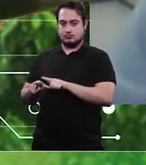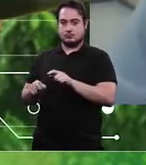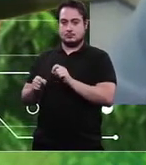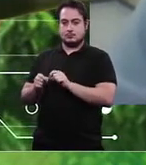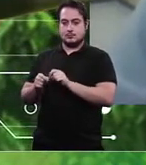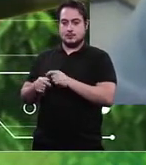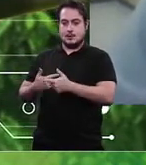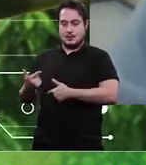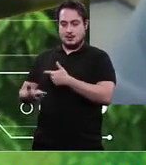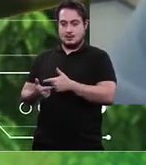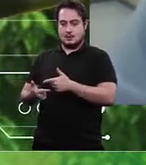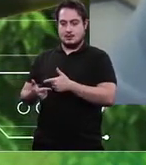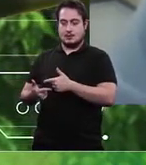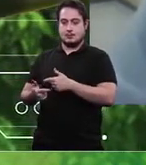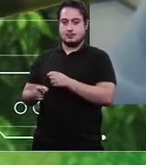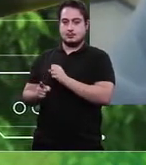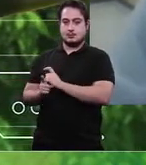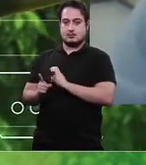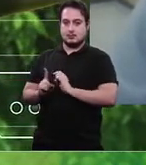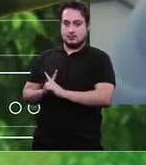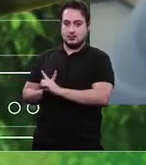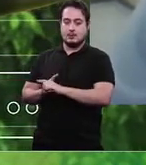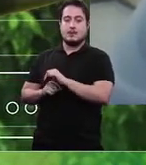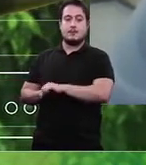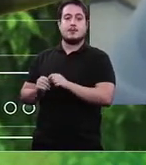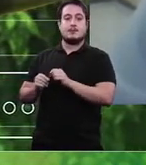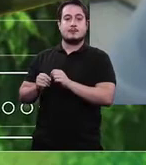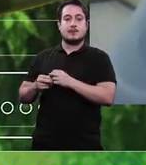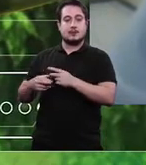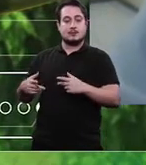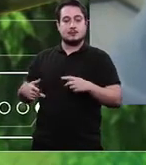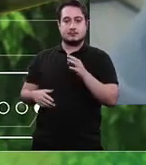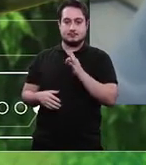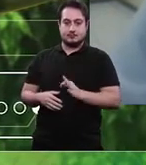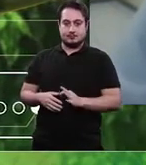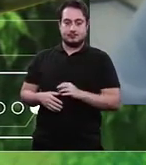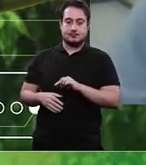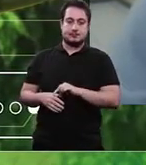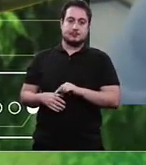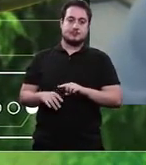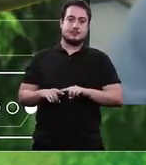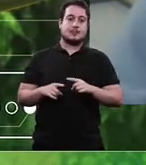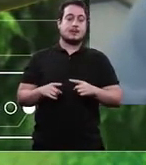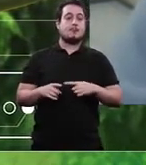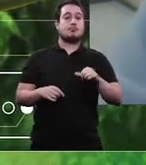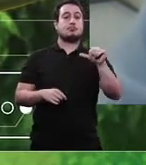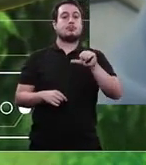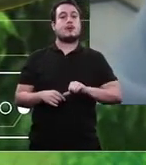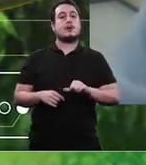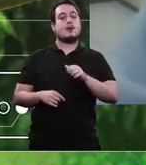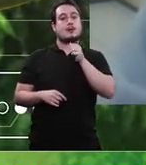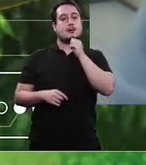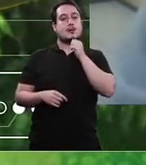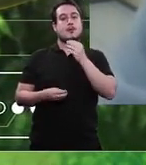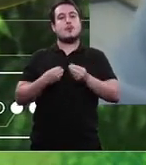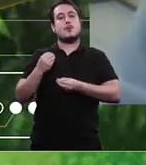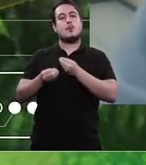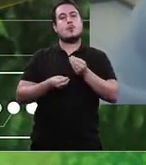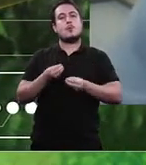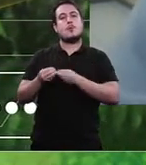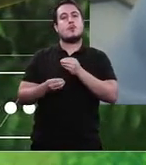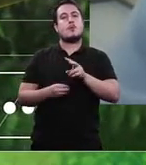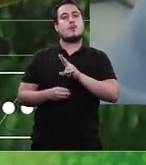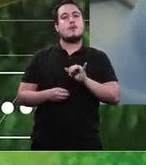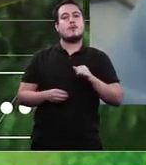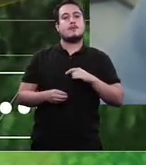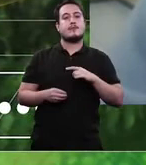as ações sociais na comunidade onde ele mora e fazer as coisas certas, também não se sustenta. E pior ainda, como é que você vai